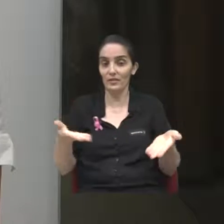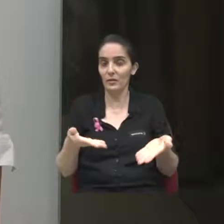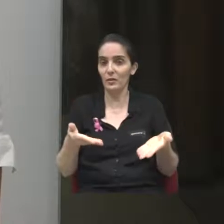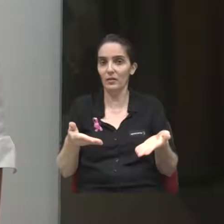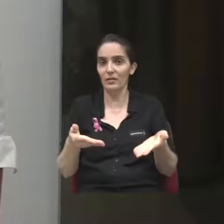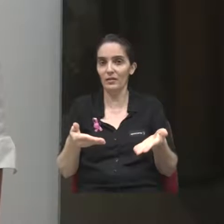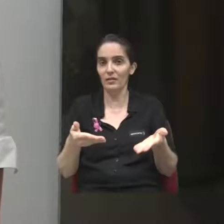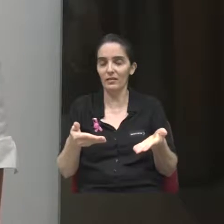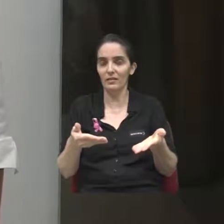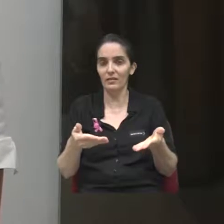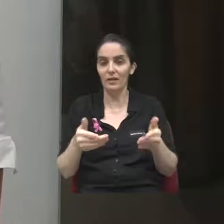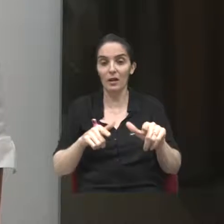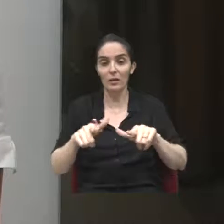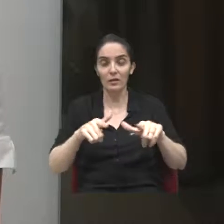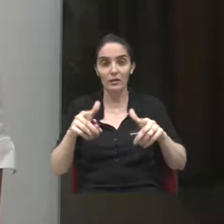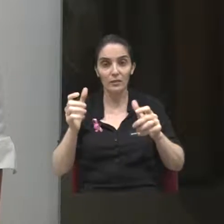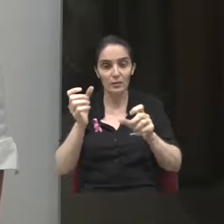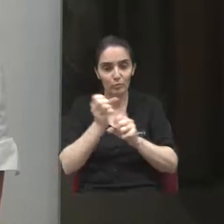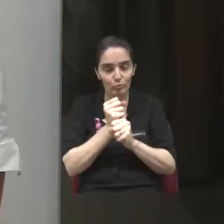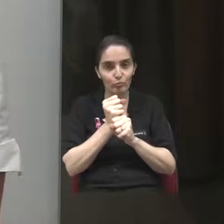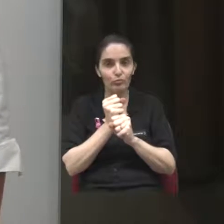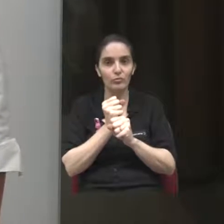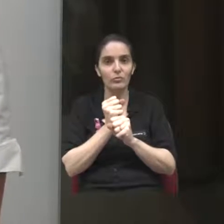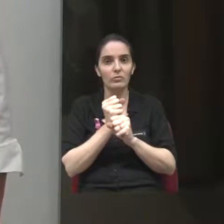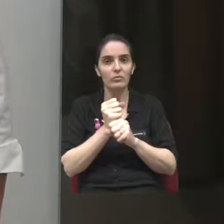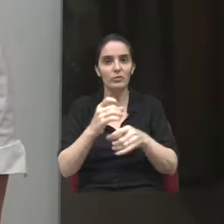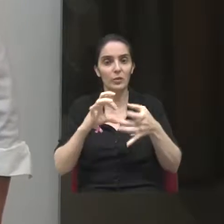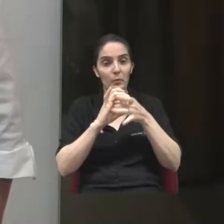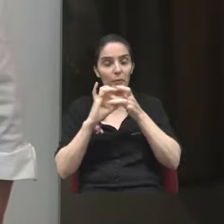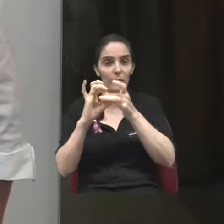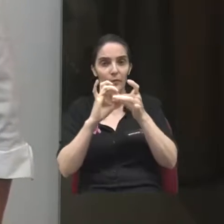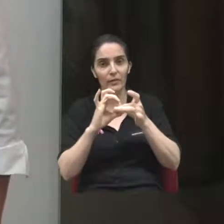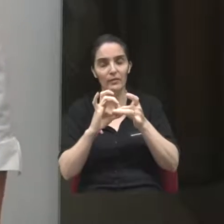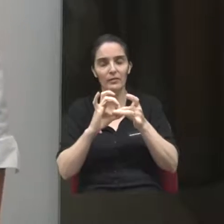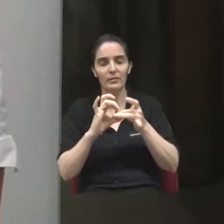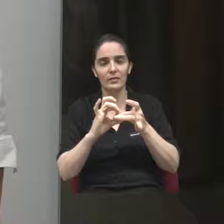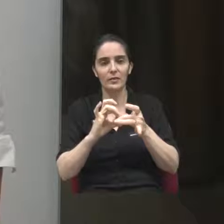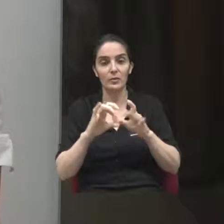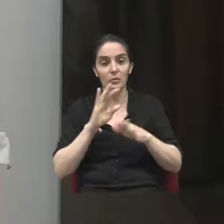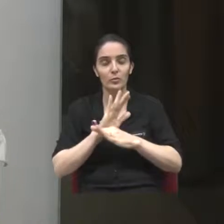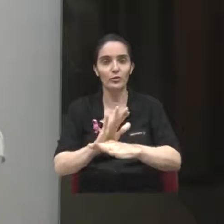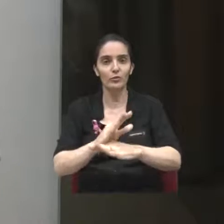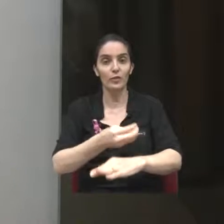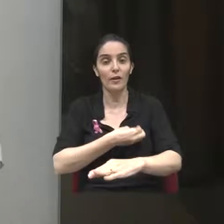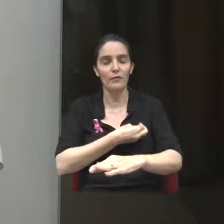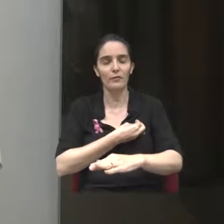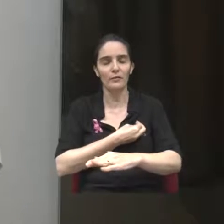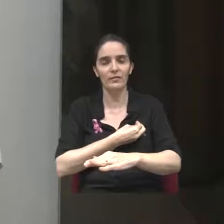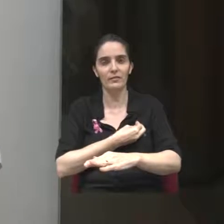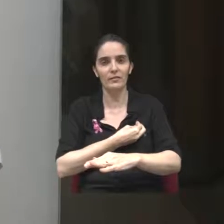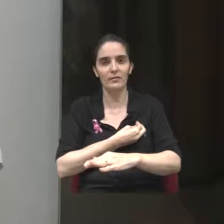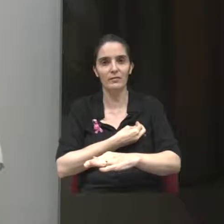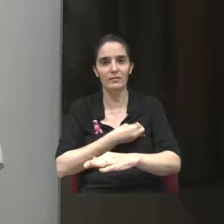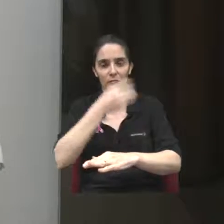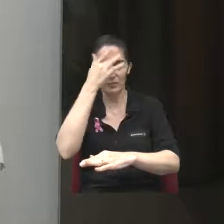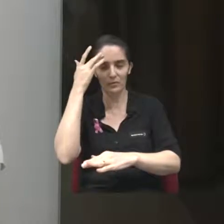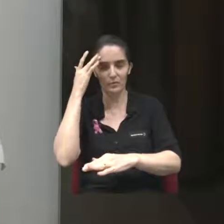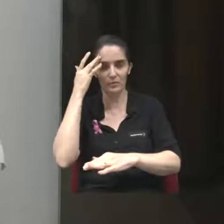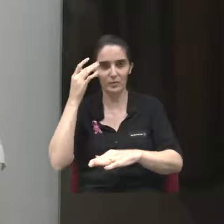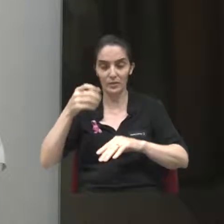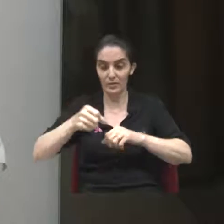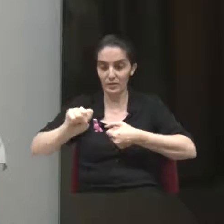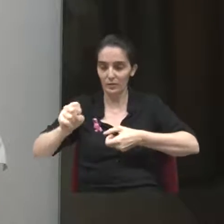este, fazendo a diferença na vida de tantos. Quando fazíamos a entrega dos certificados da